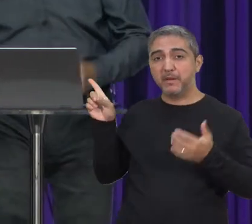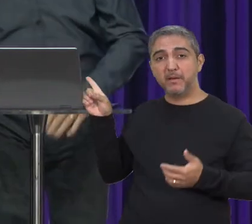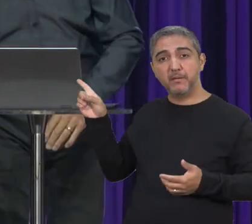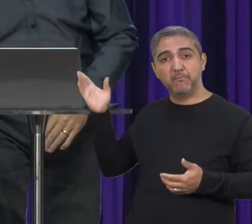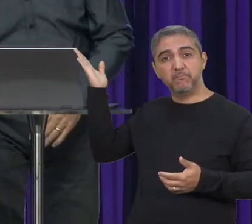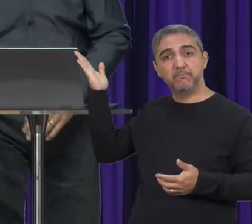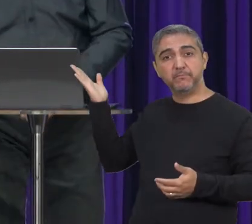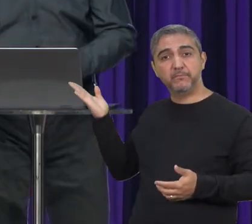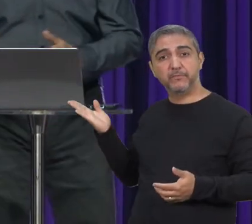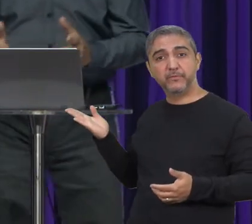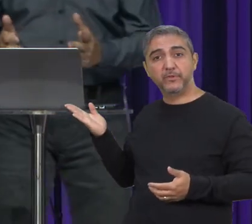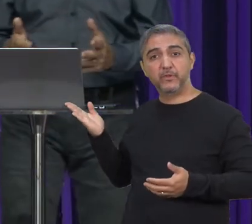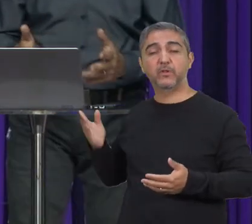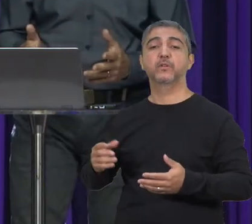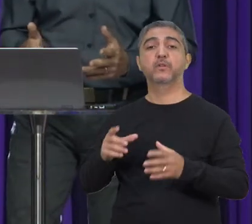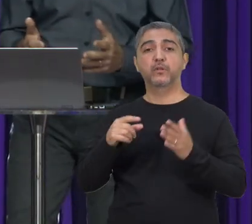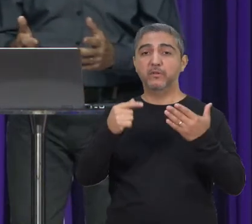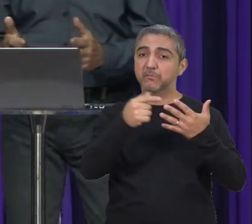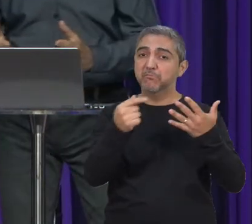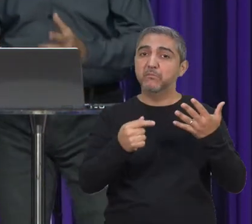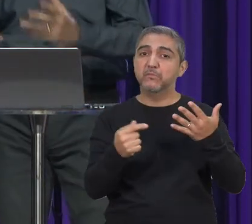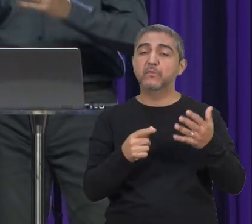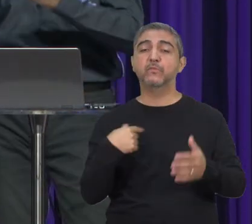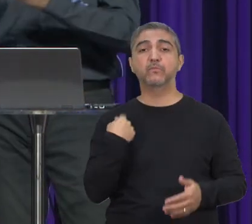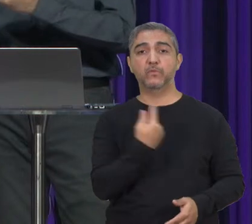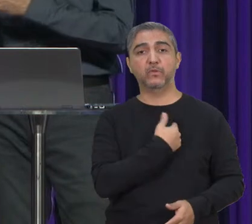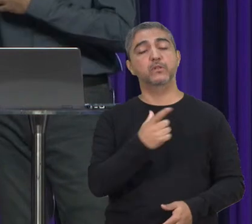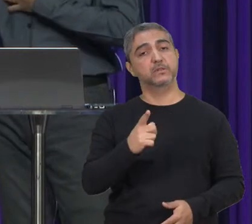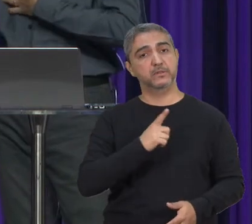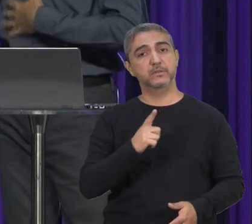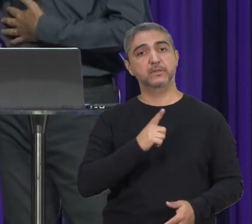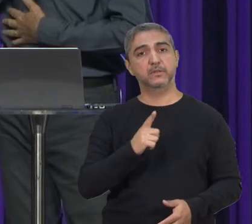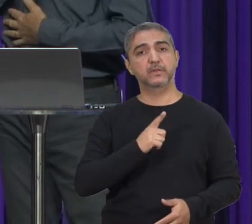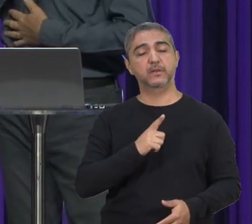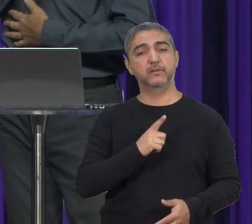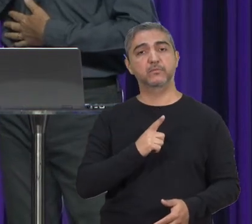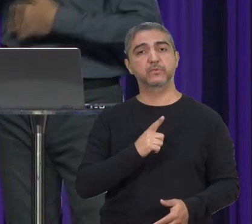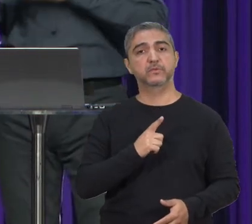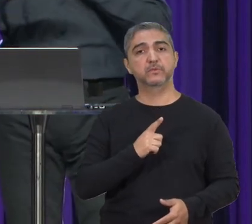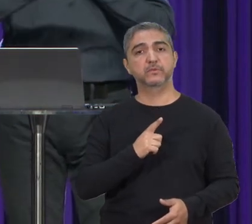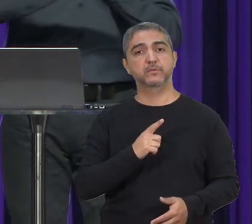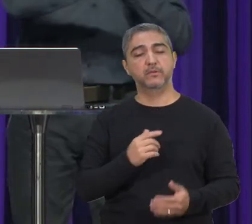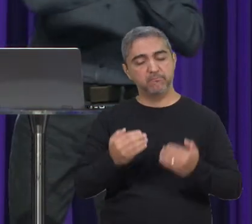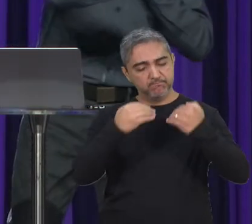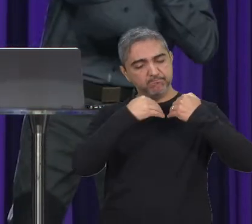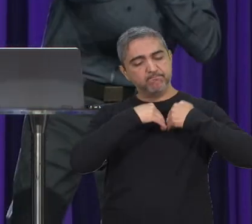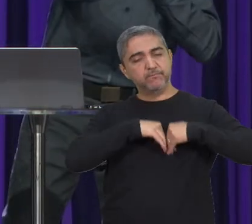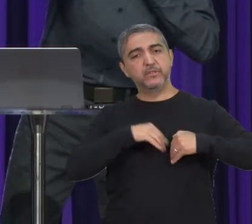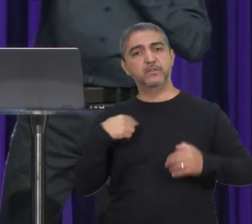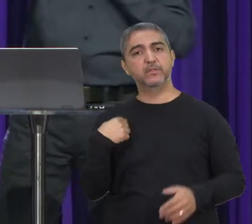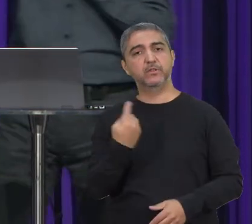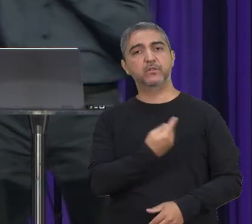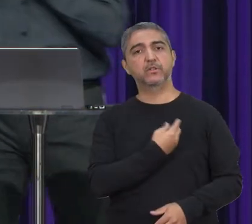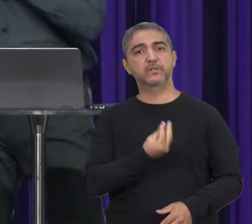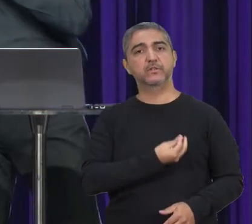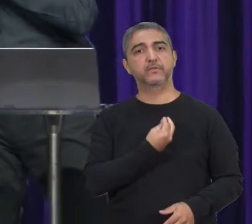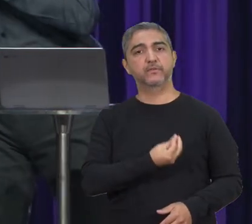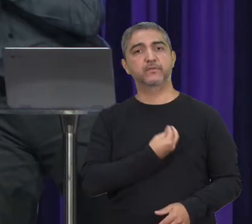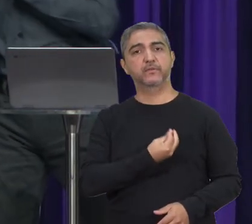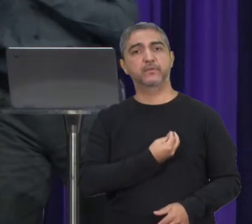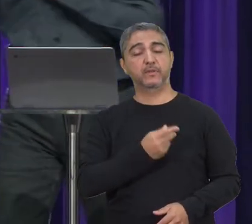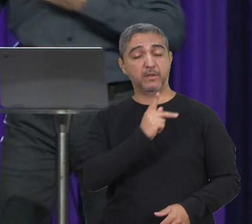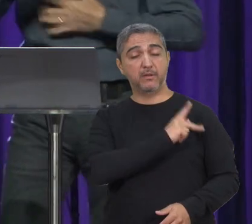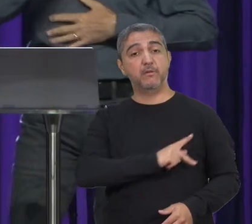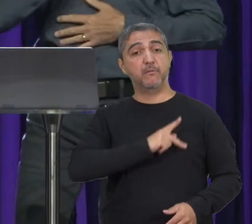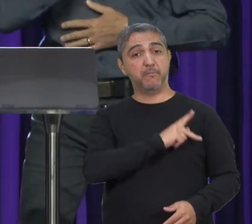O apóstolo Paulo chegou a dizer que nós temos a lei de Deus, mesmo que nunca alguém tenha lido a